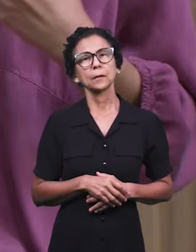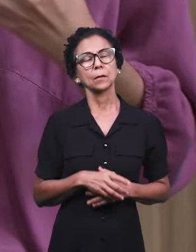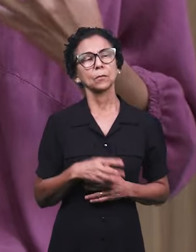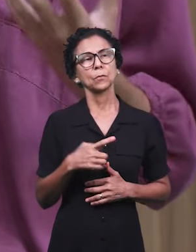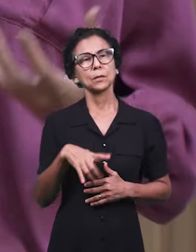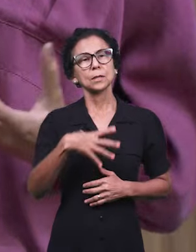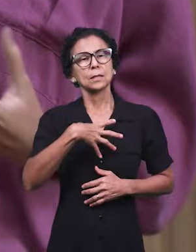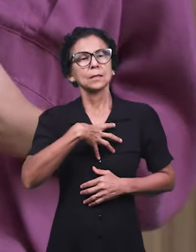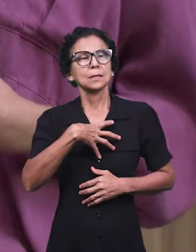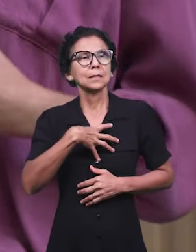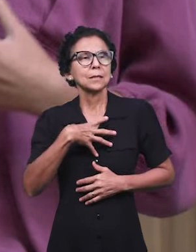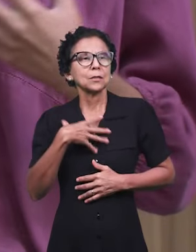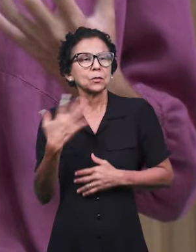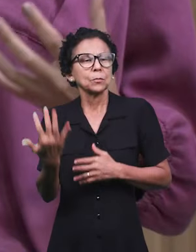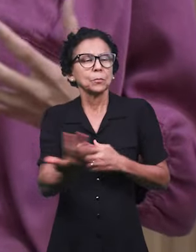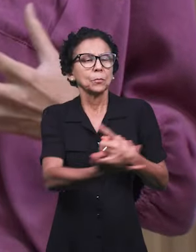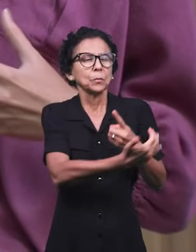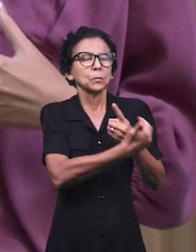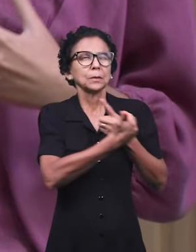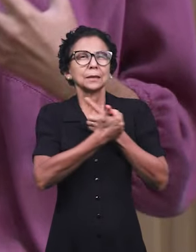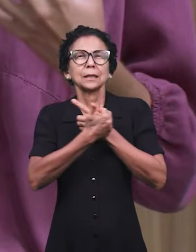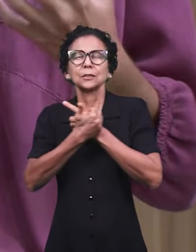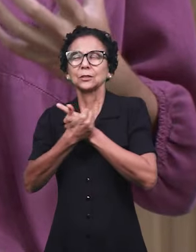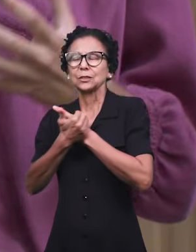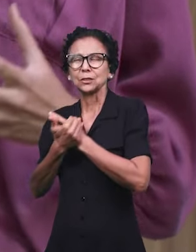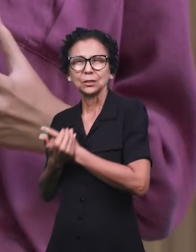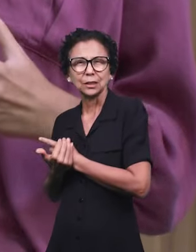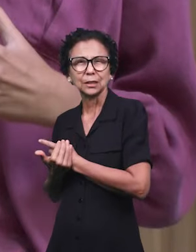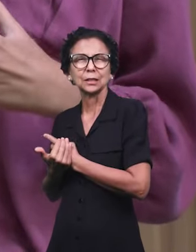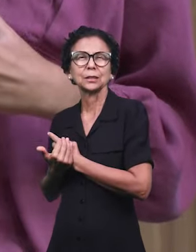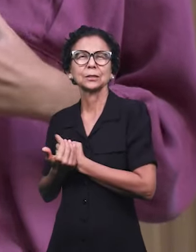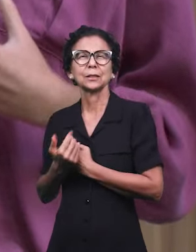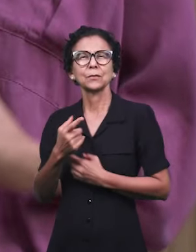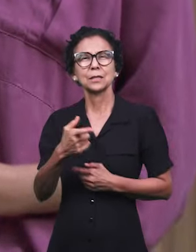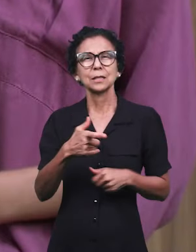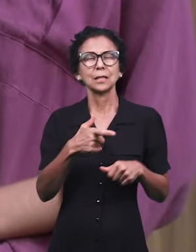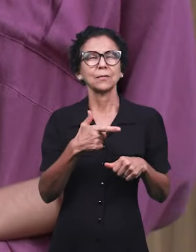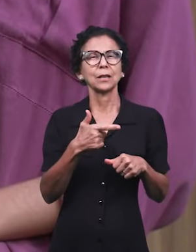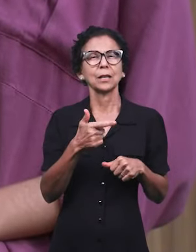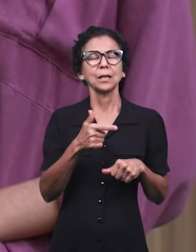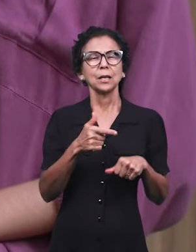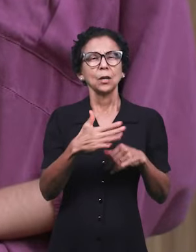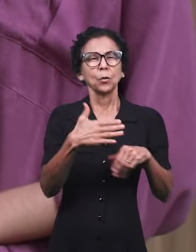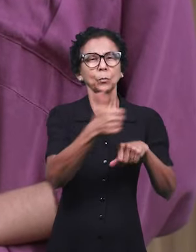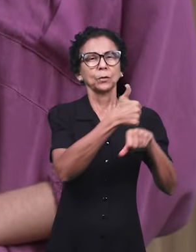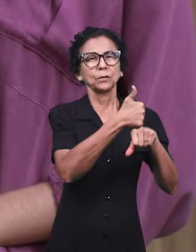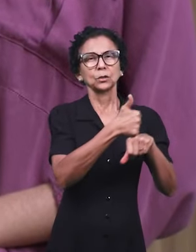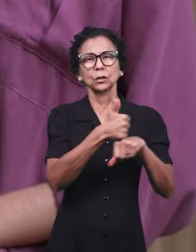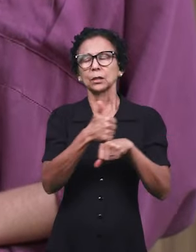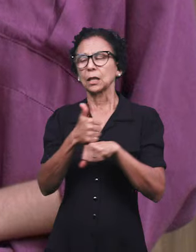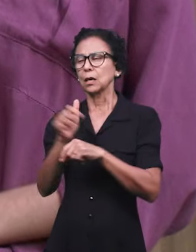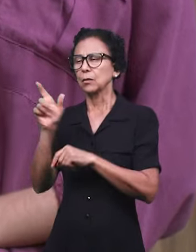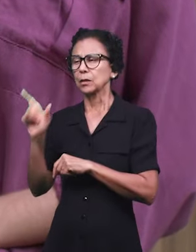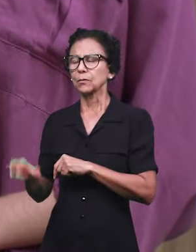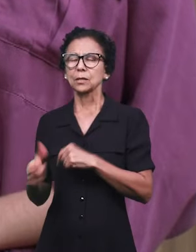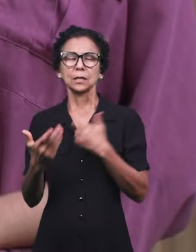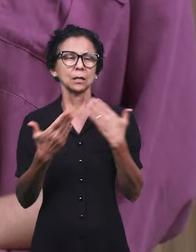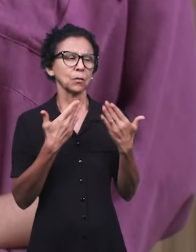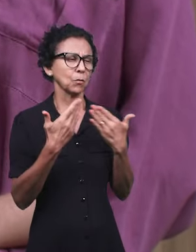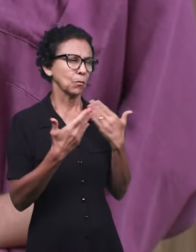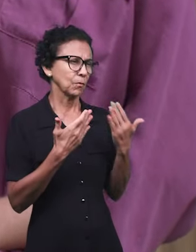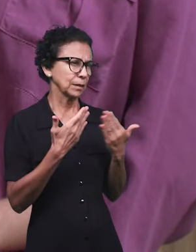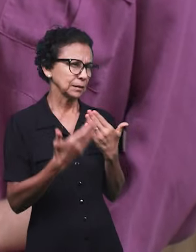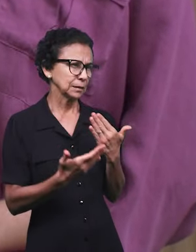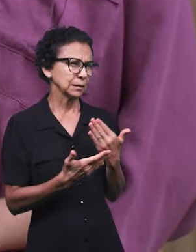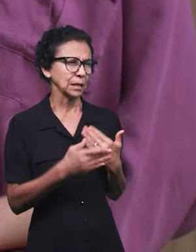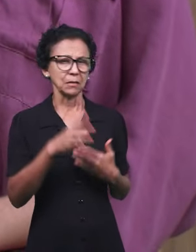Você vai ali para se sentir, né, acolhido por alguém, alguém que vai te entender incondicionalmente, alguém que vai não te julgar, né?